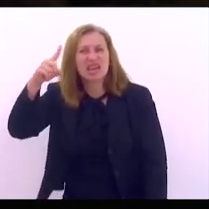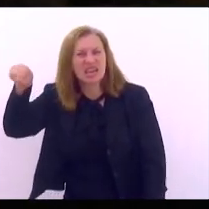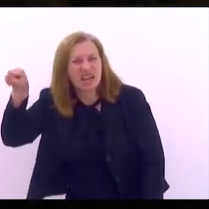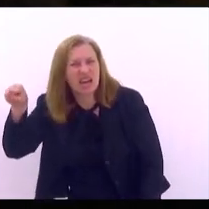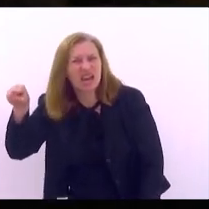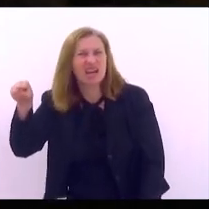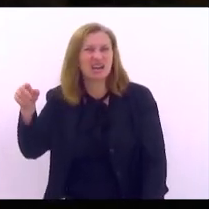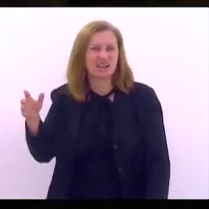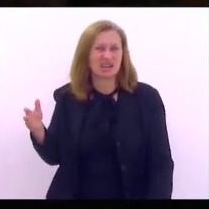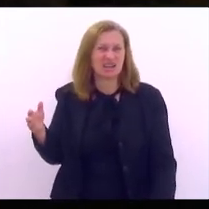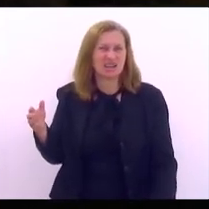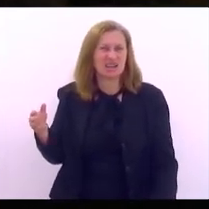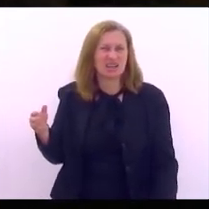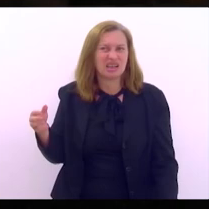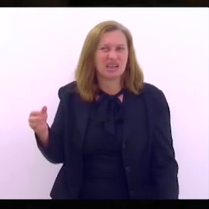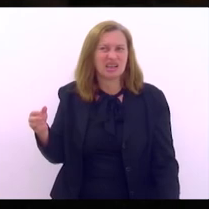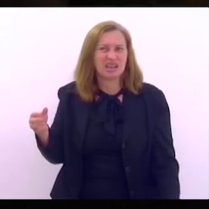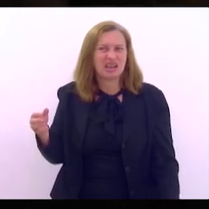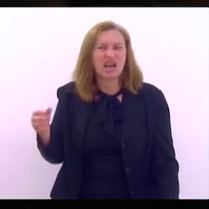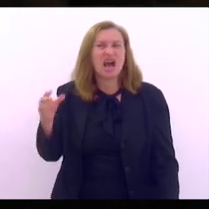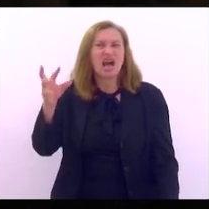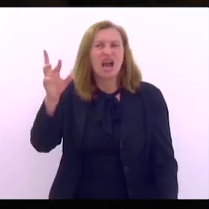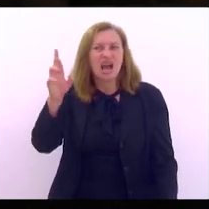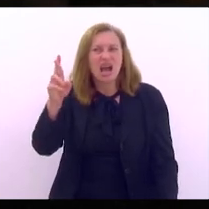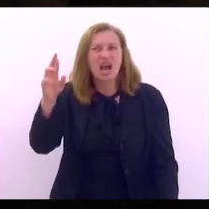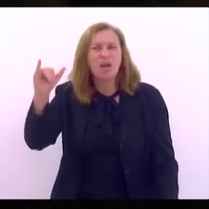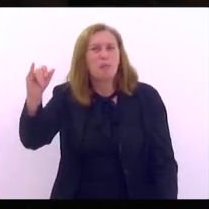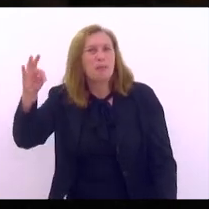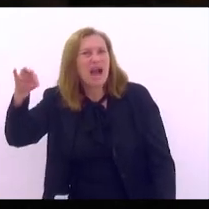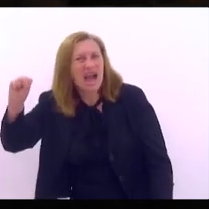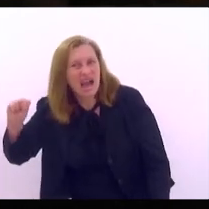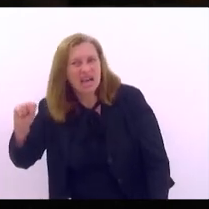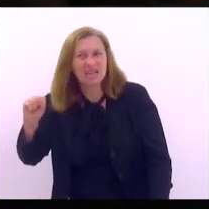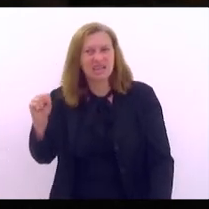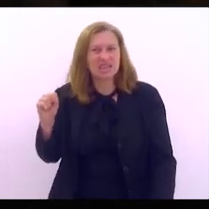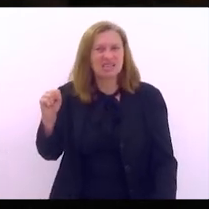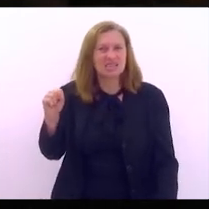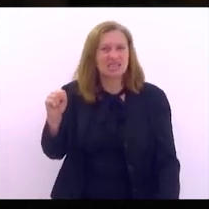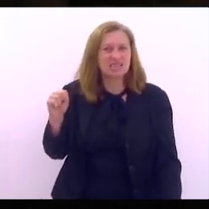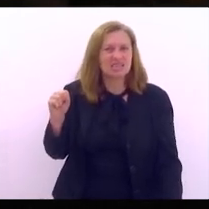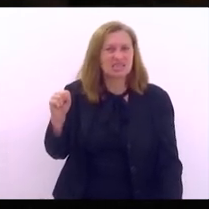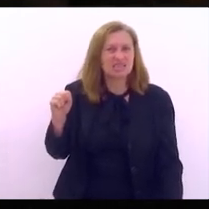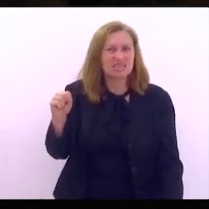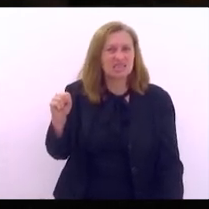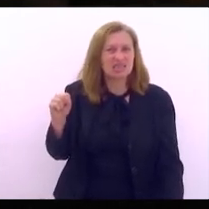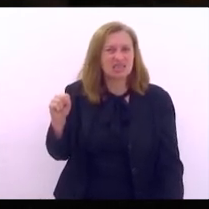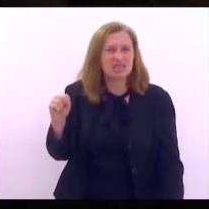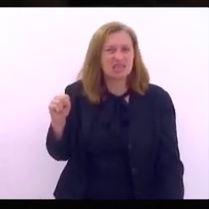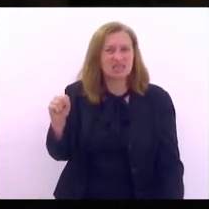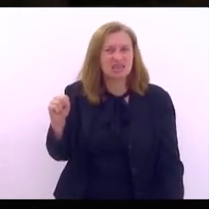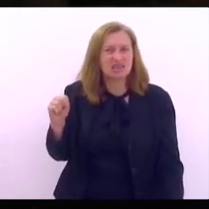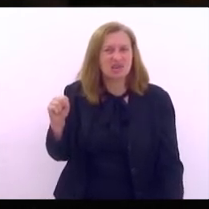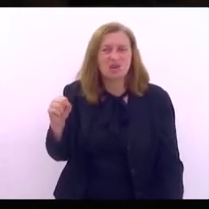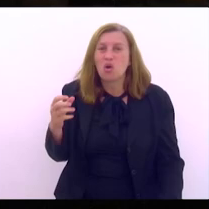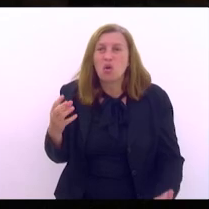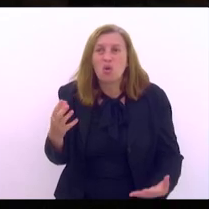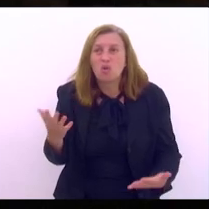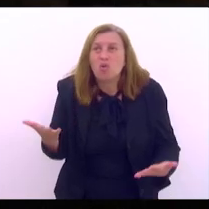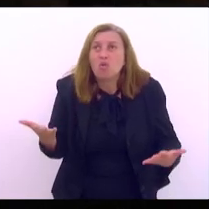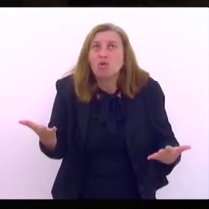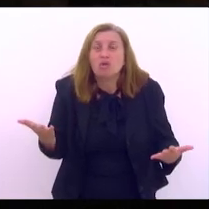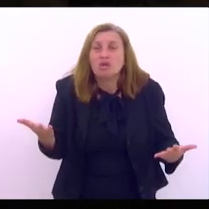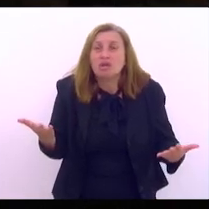Ao Irã, ao Hamas, ao Hezbollah. Que diabo